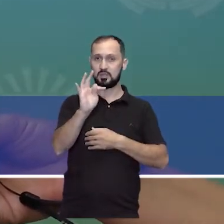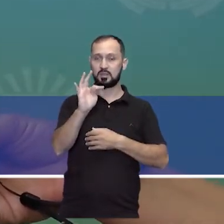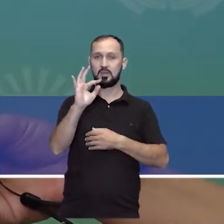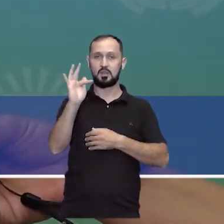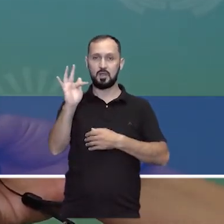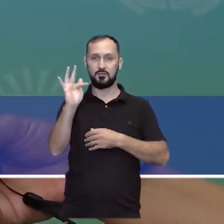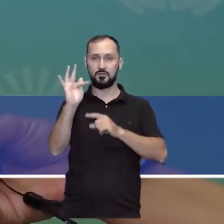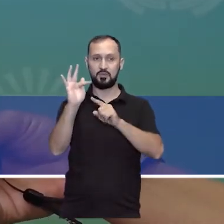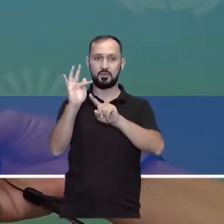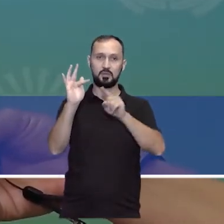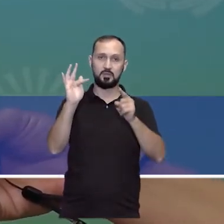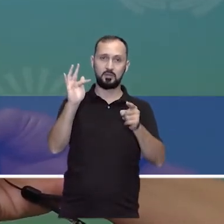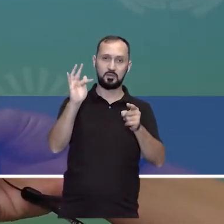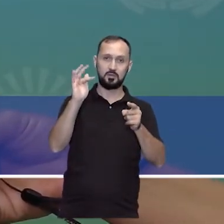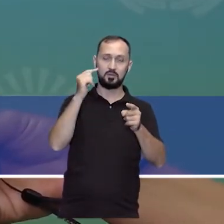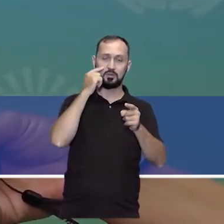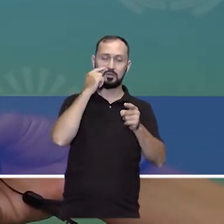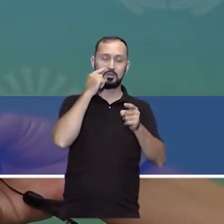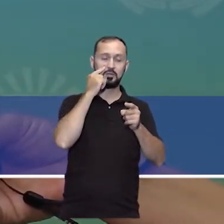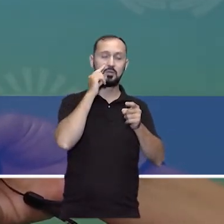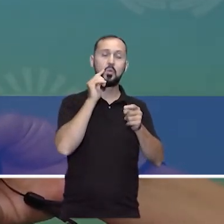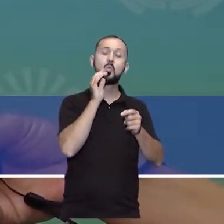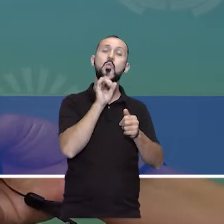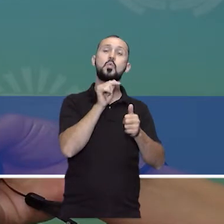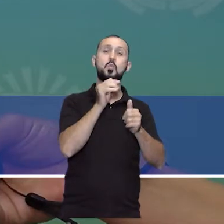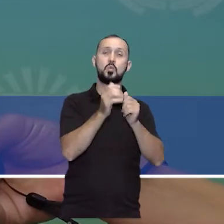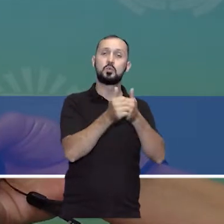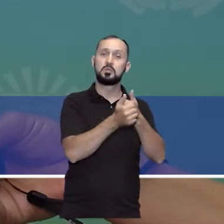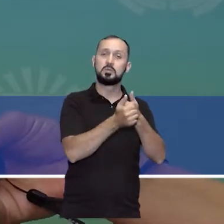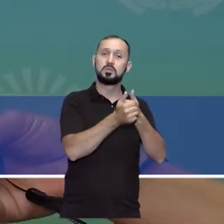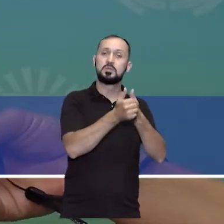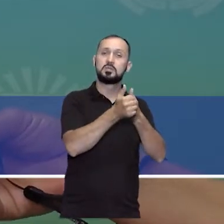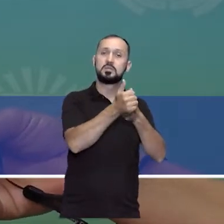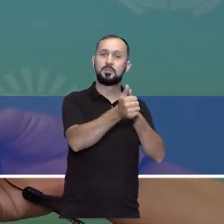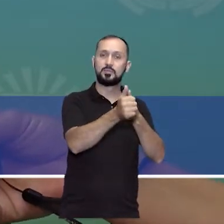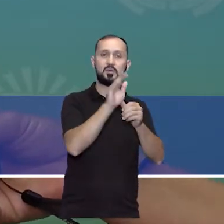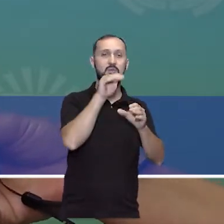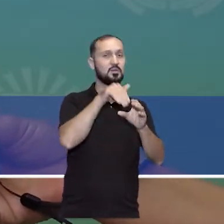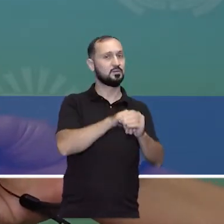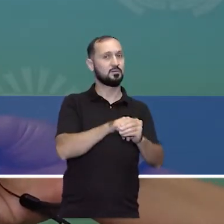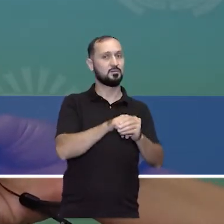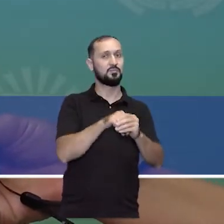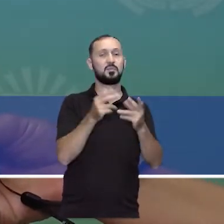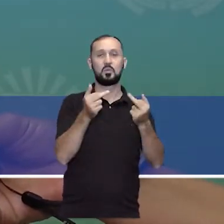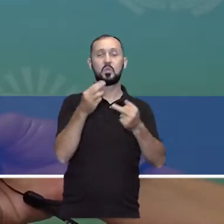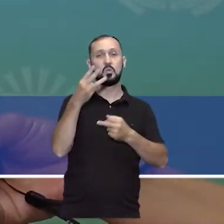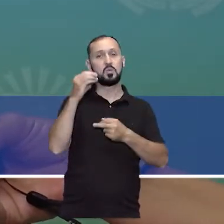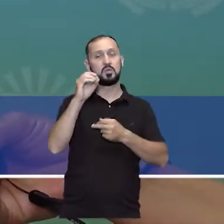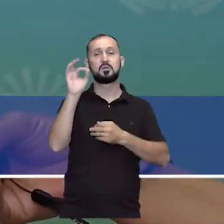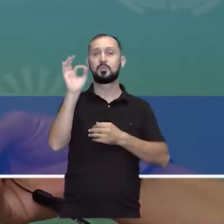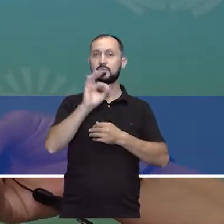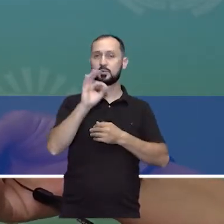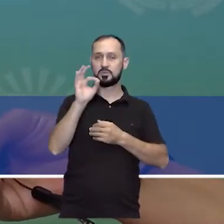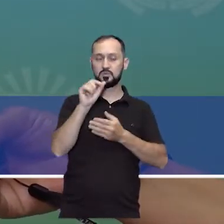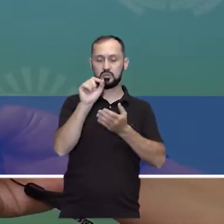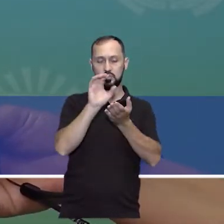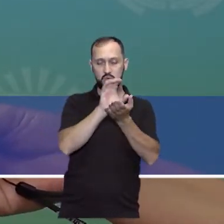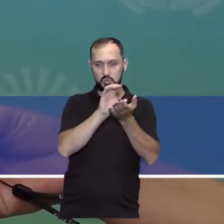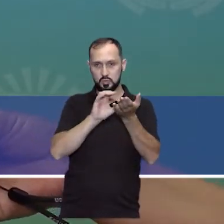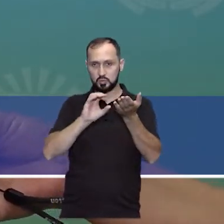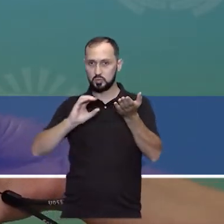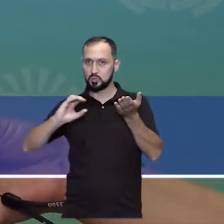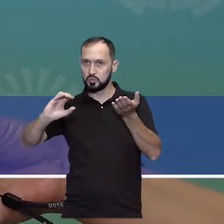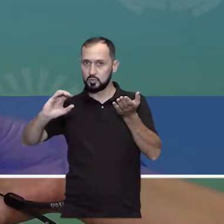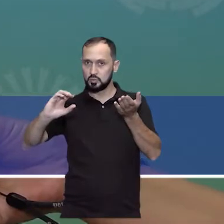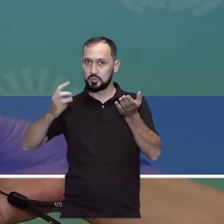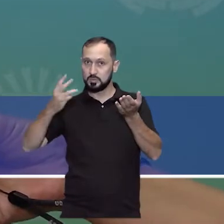Tribunal Federal, que foi seguida posteriormente pelo Tribunal Superior Eleitoral e que foi além. Da mesma maneira que 30%